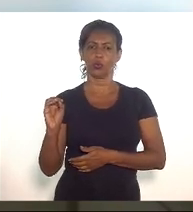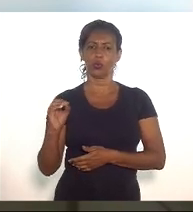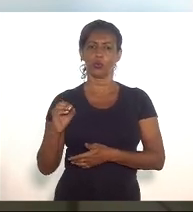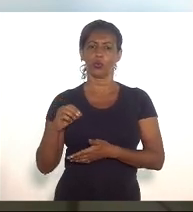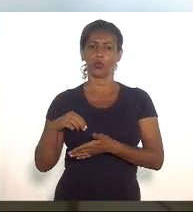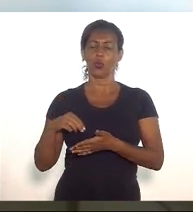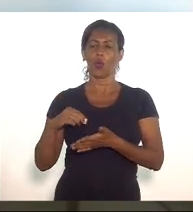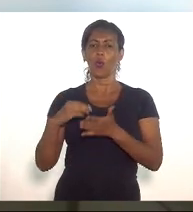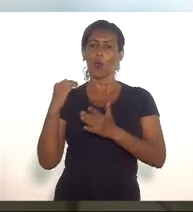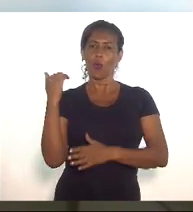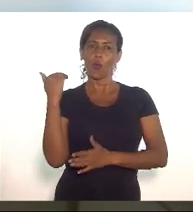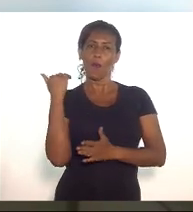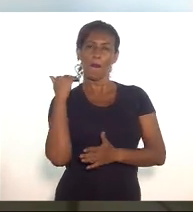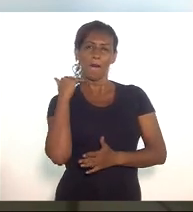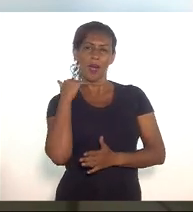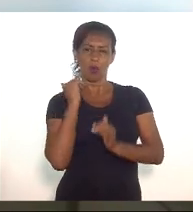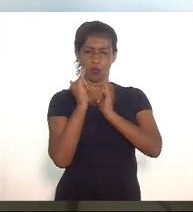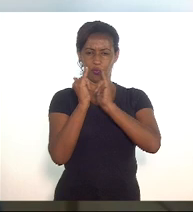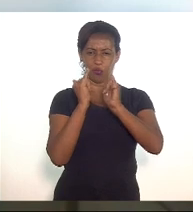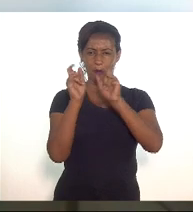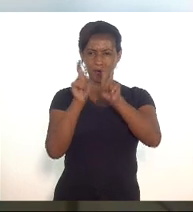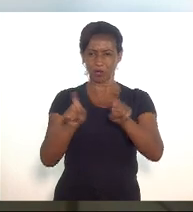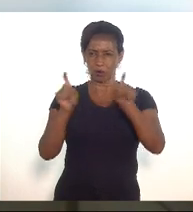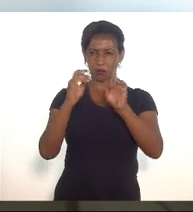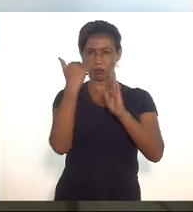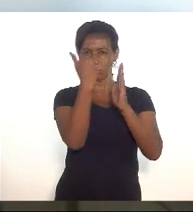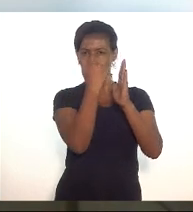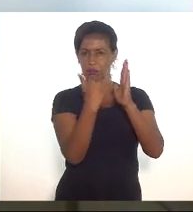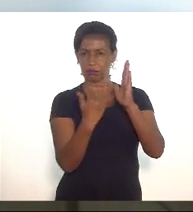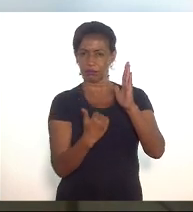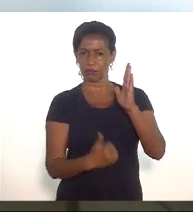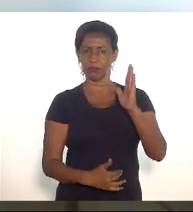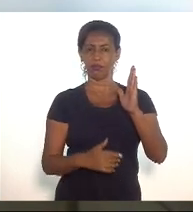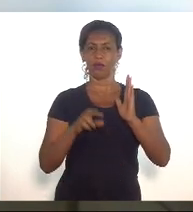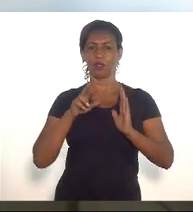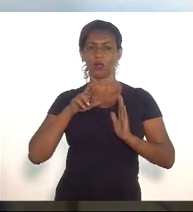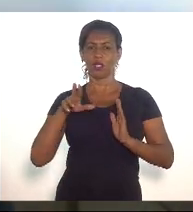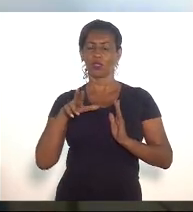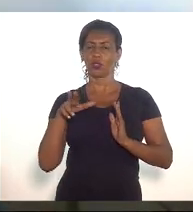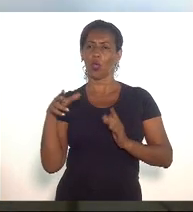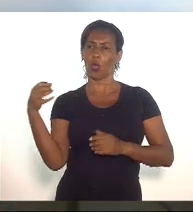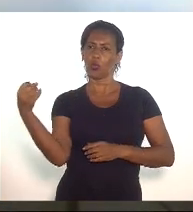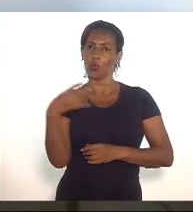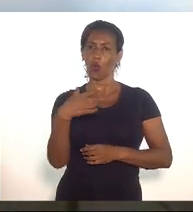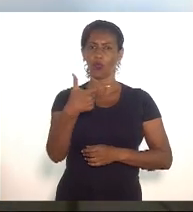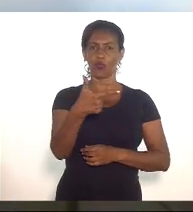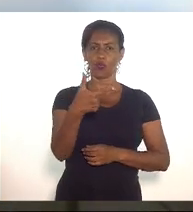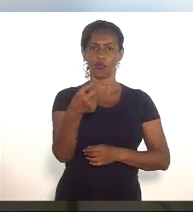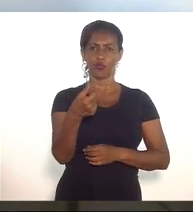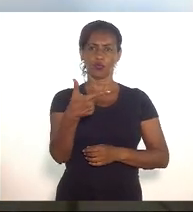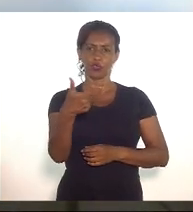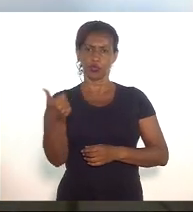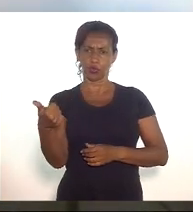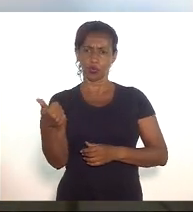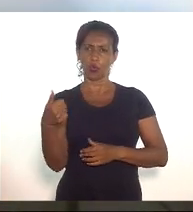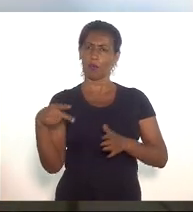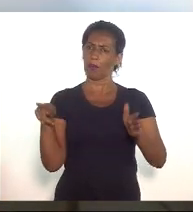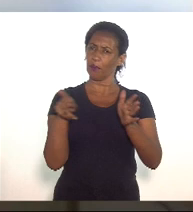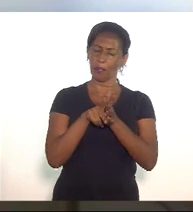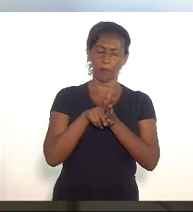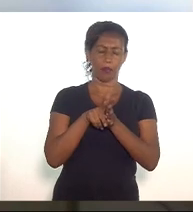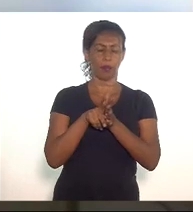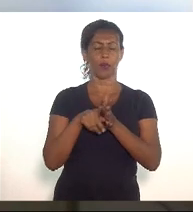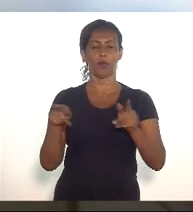com um sólido banco de dados, né, que também faz parte não só da LOA de 2021, como fará parte